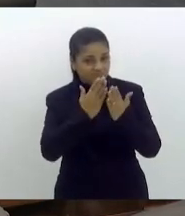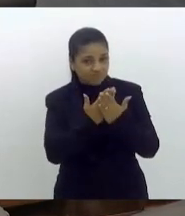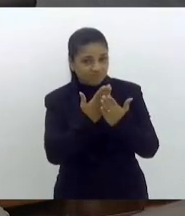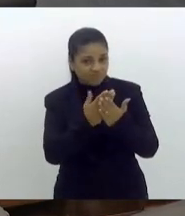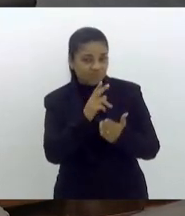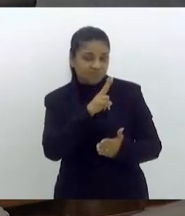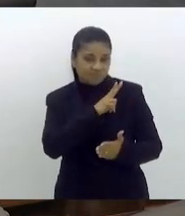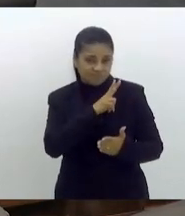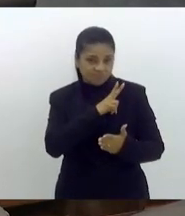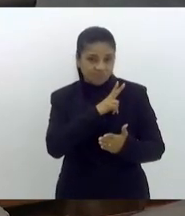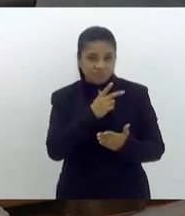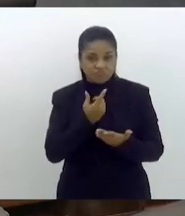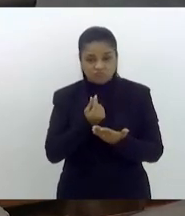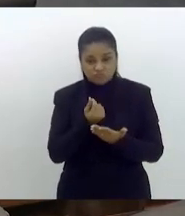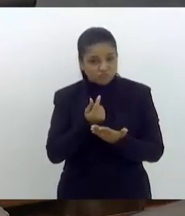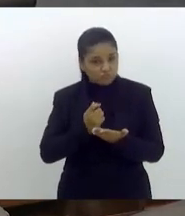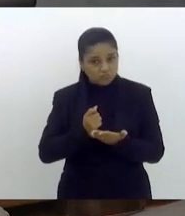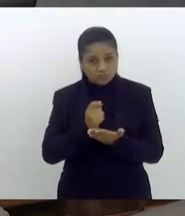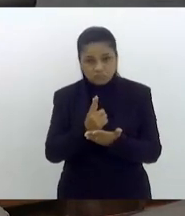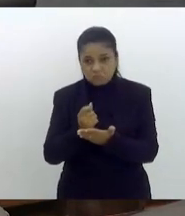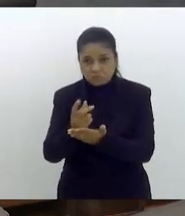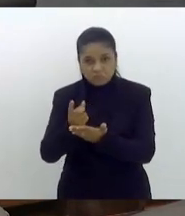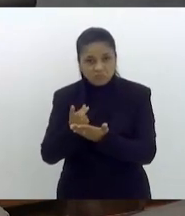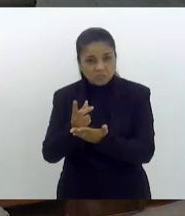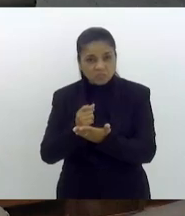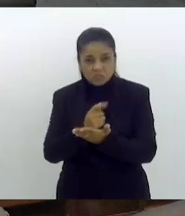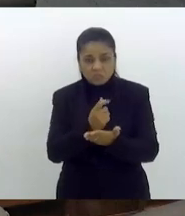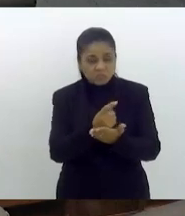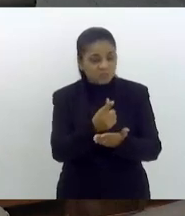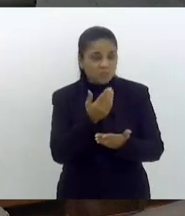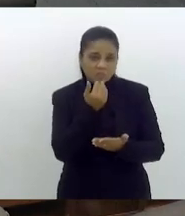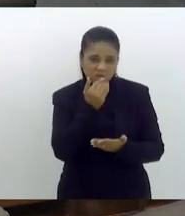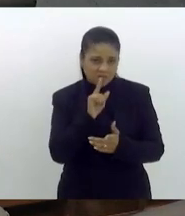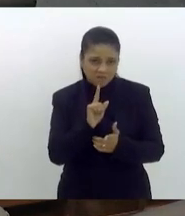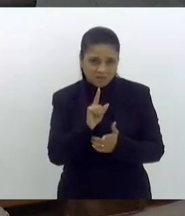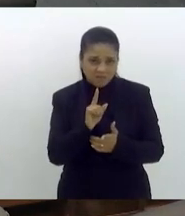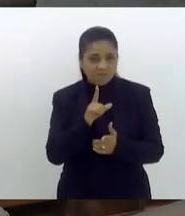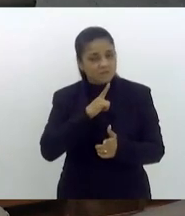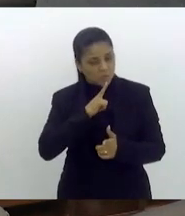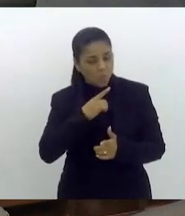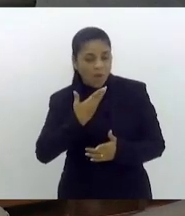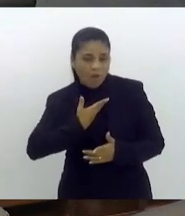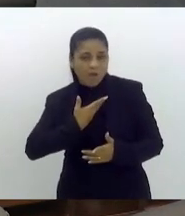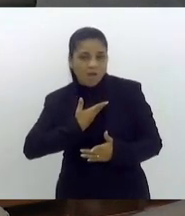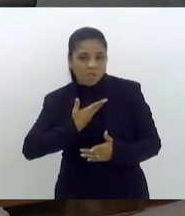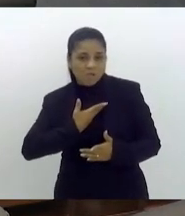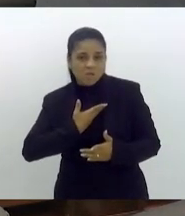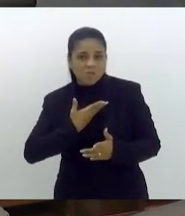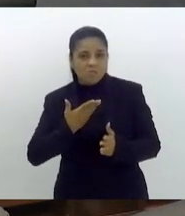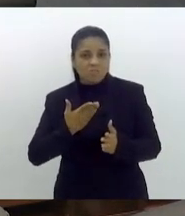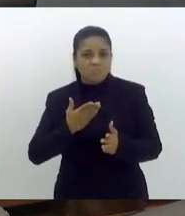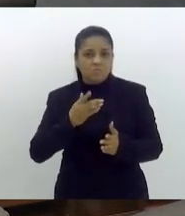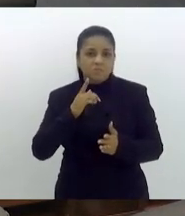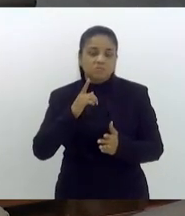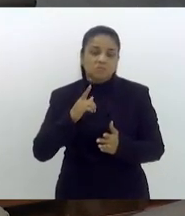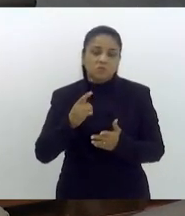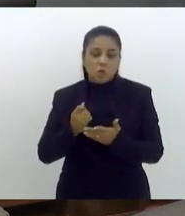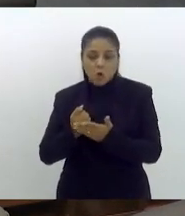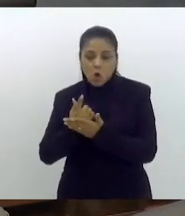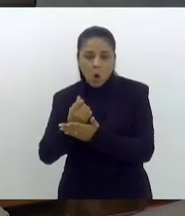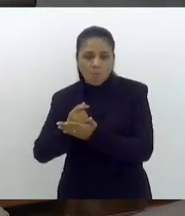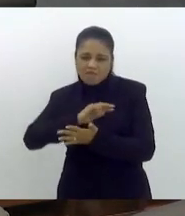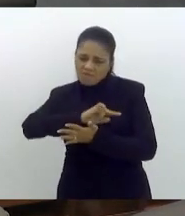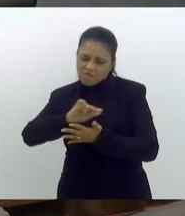comerenda e muitas vezes tem um colega que é mais abastado que vai lá e compra vários